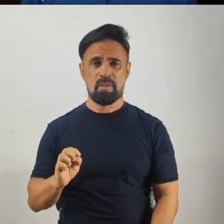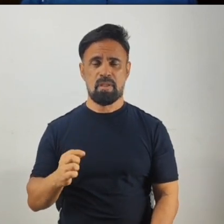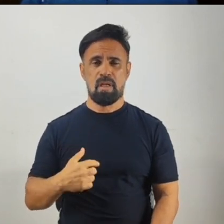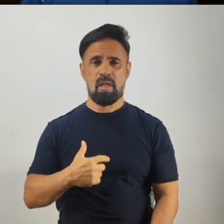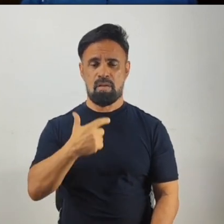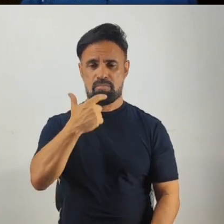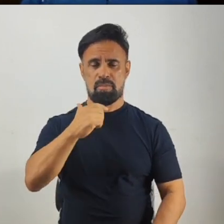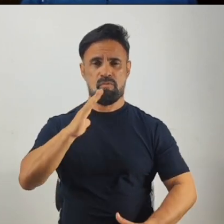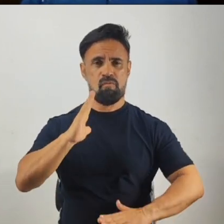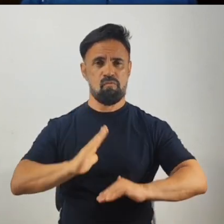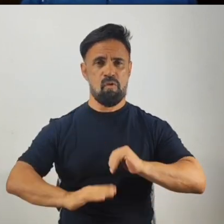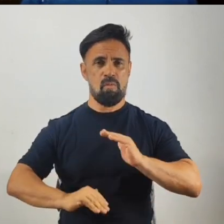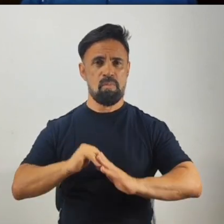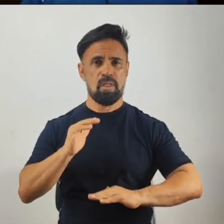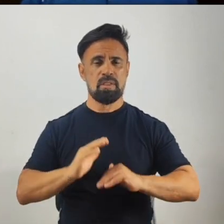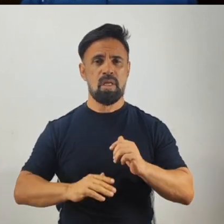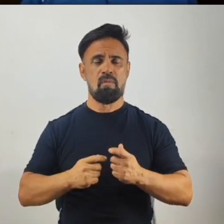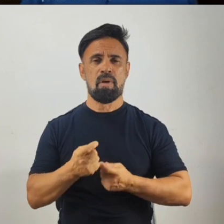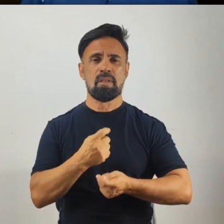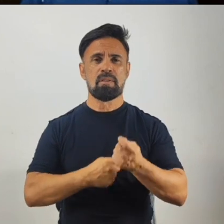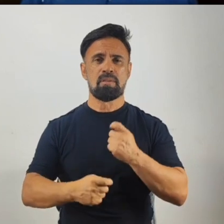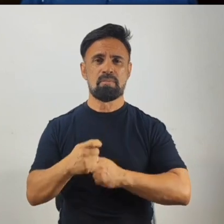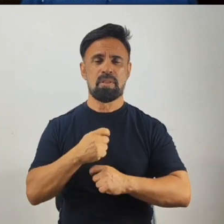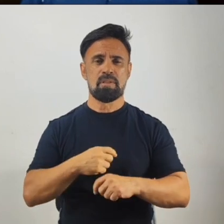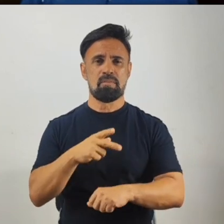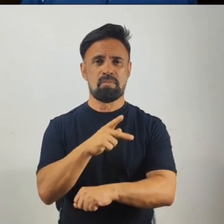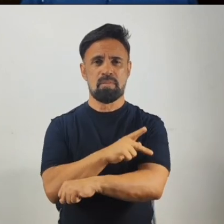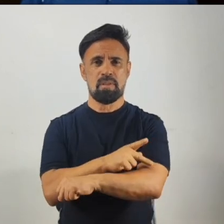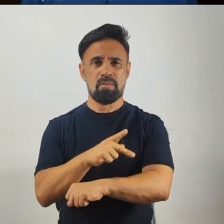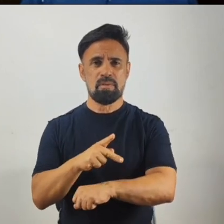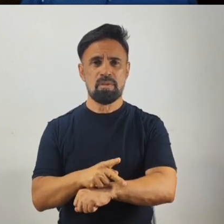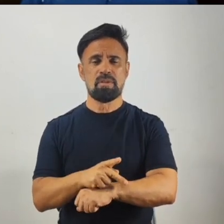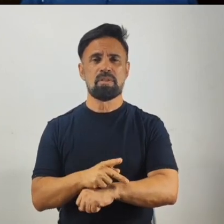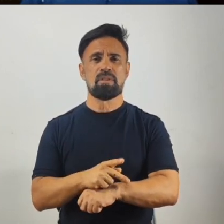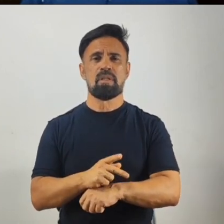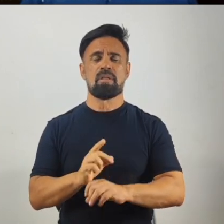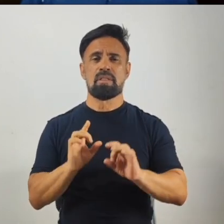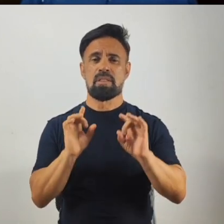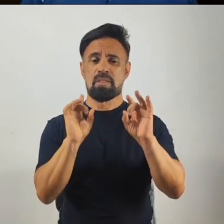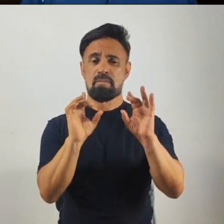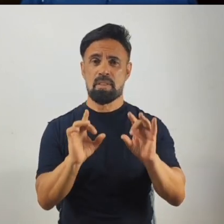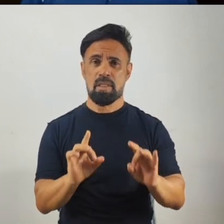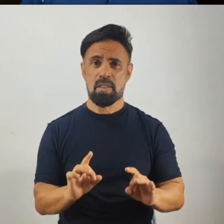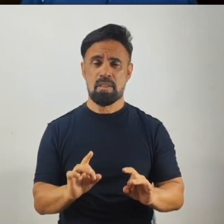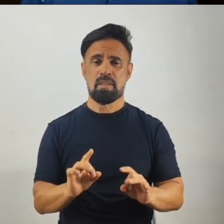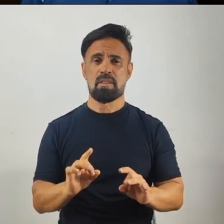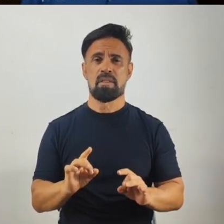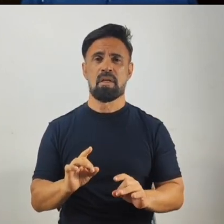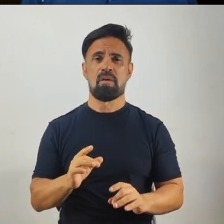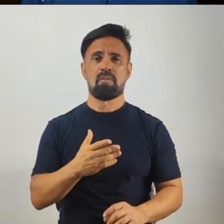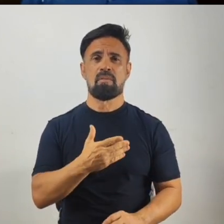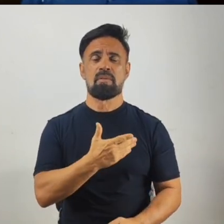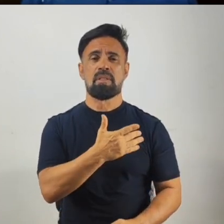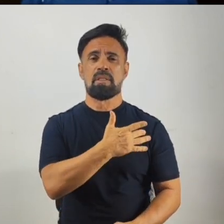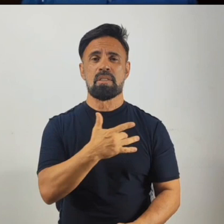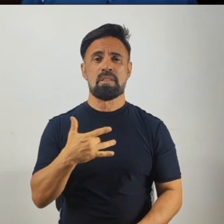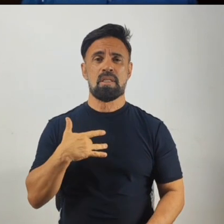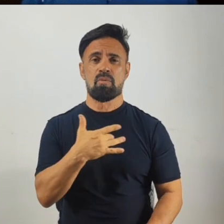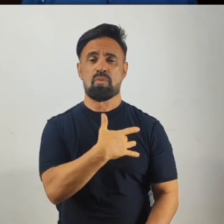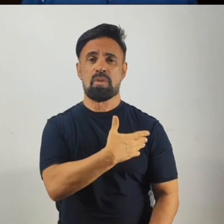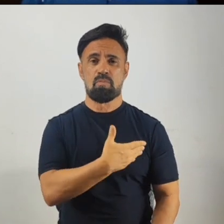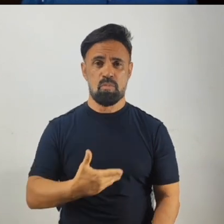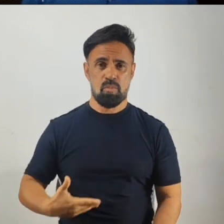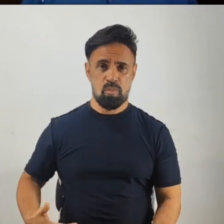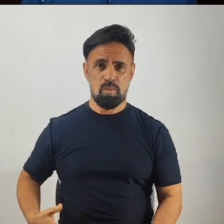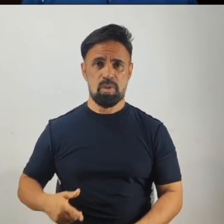Eu tenho formação em administração, pedagogia e especialização em saúde pública e também